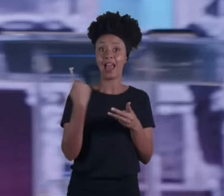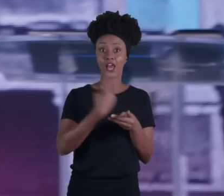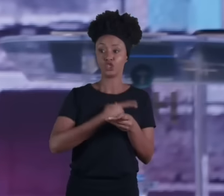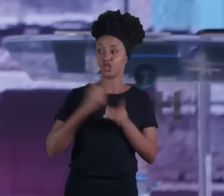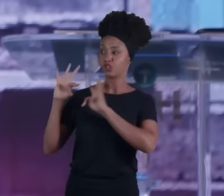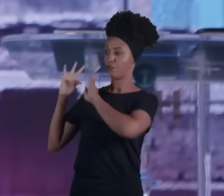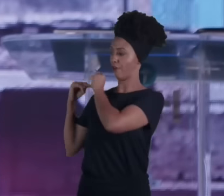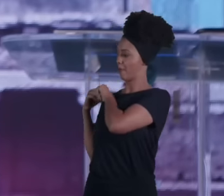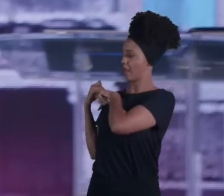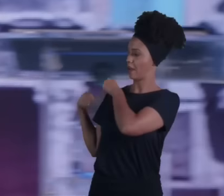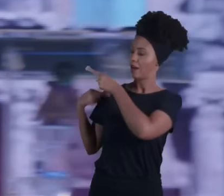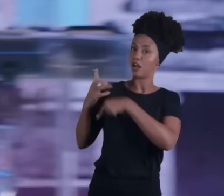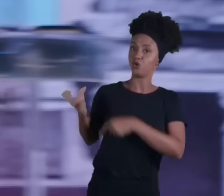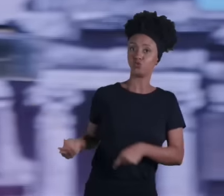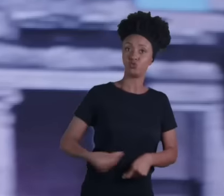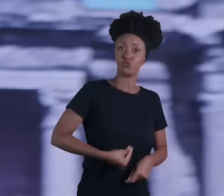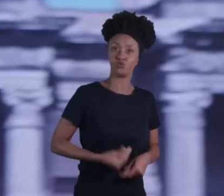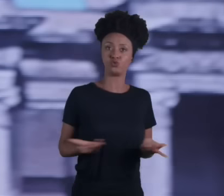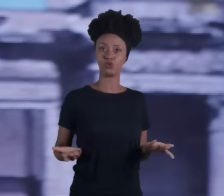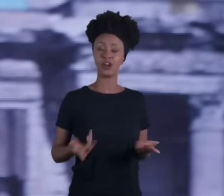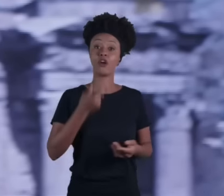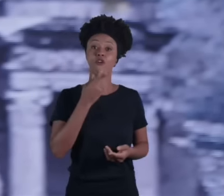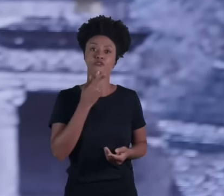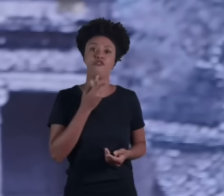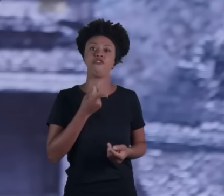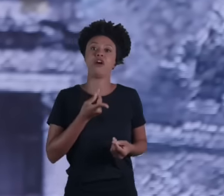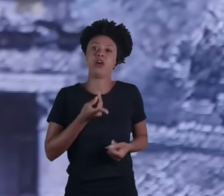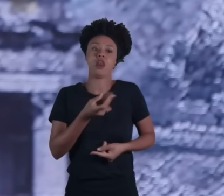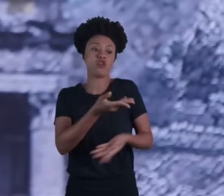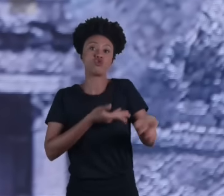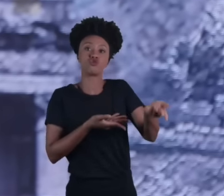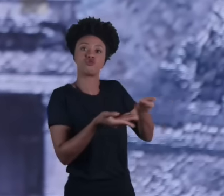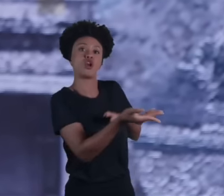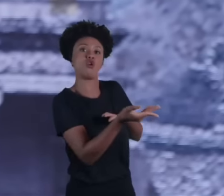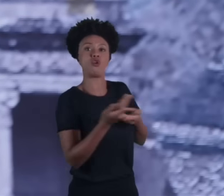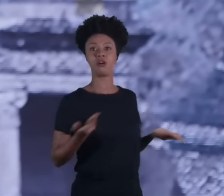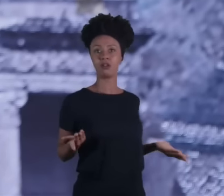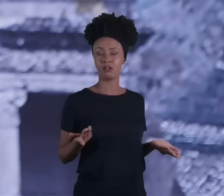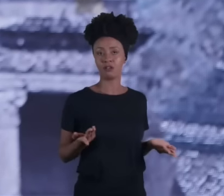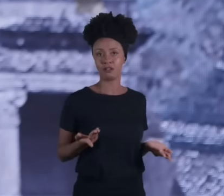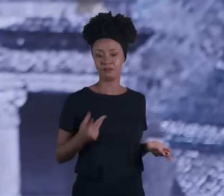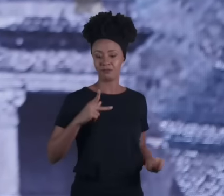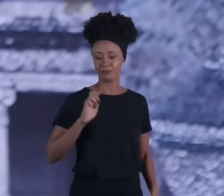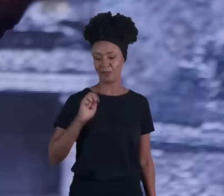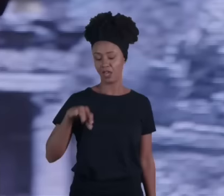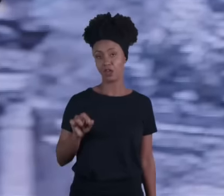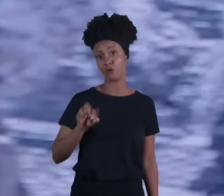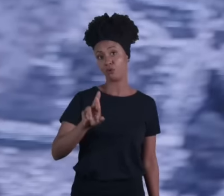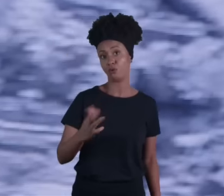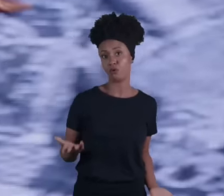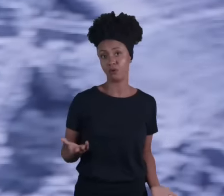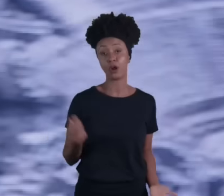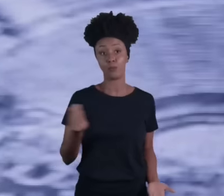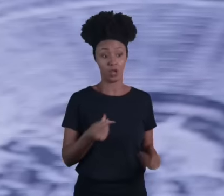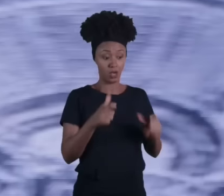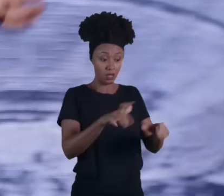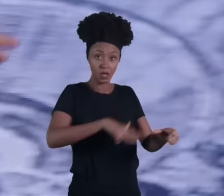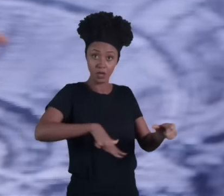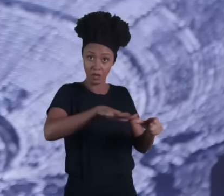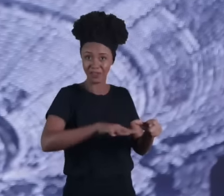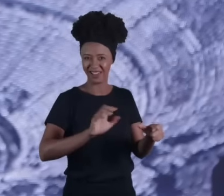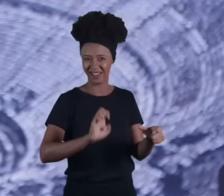penhor, muitas expressões. Por quê? Porque todas as bênçãos, nós estamos falando de uma cidade, a cidade